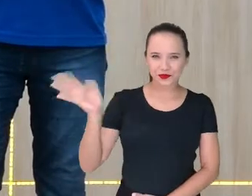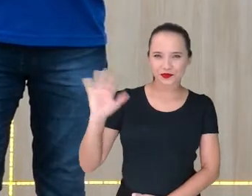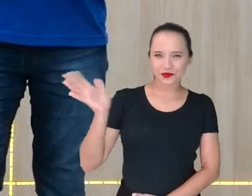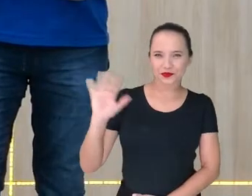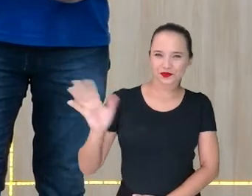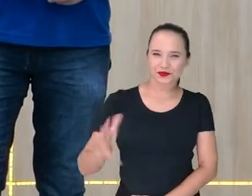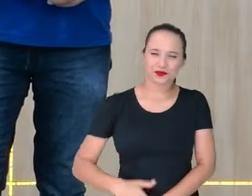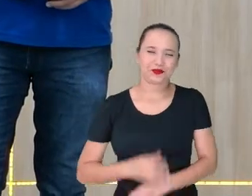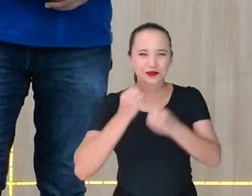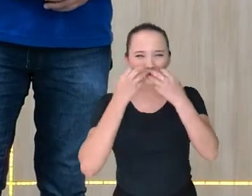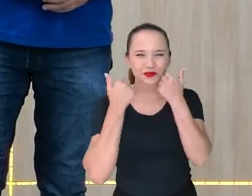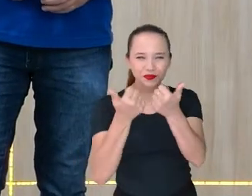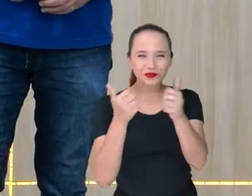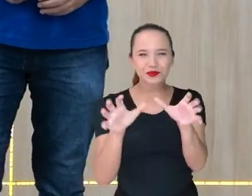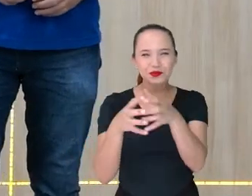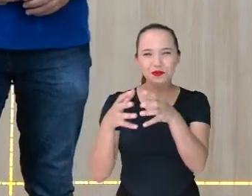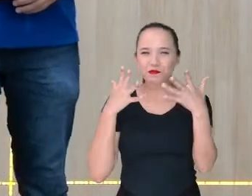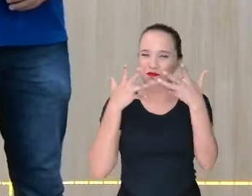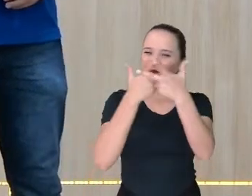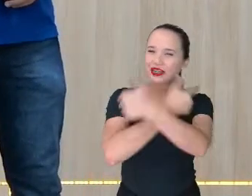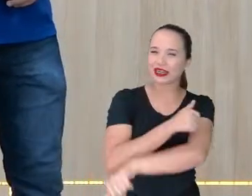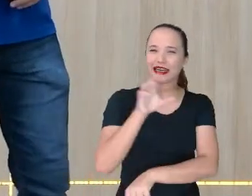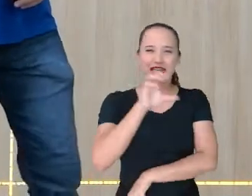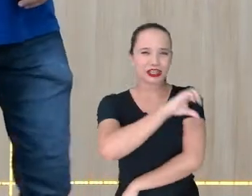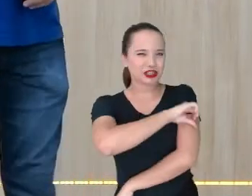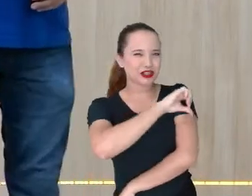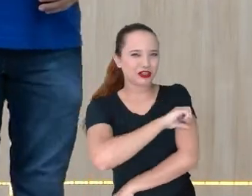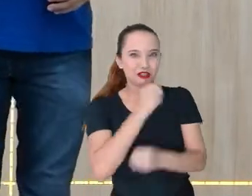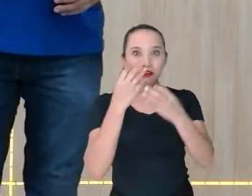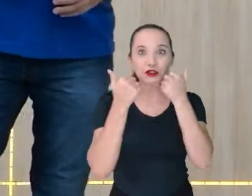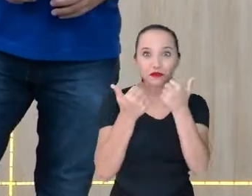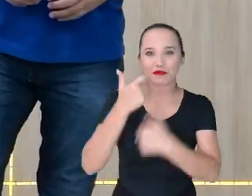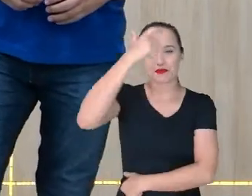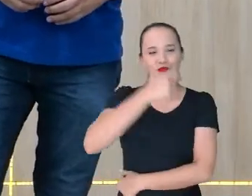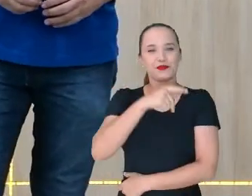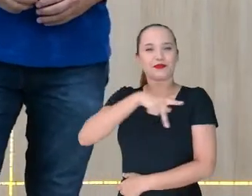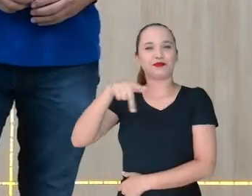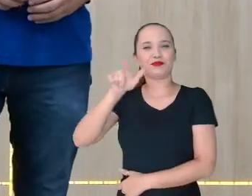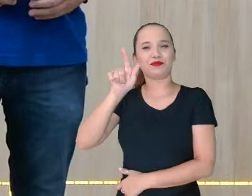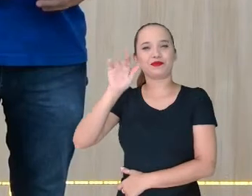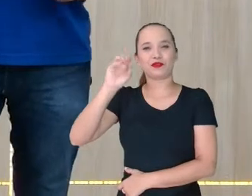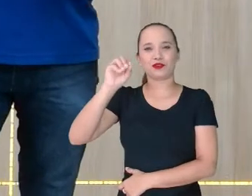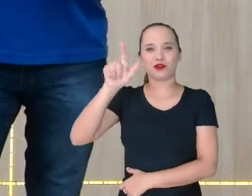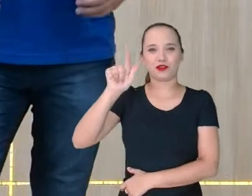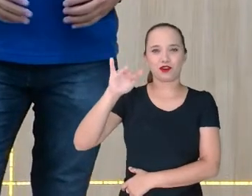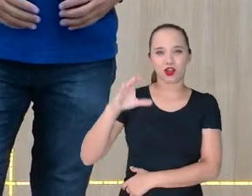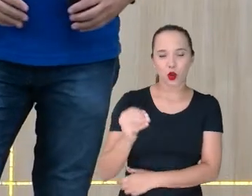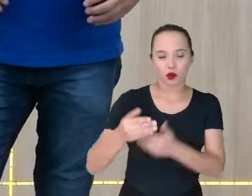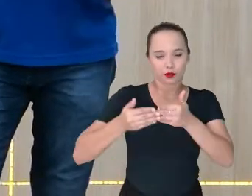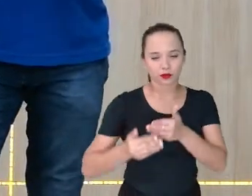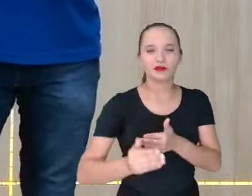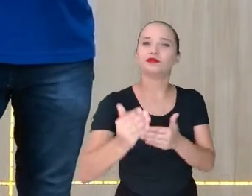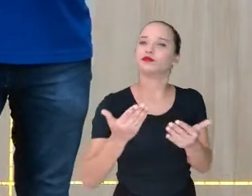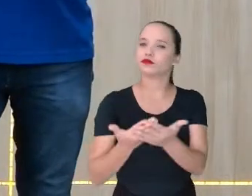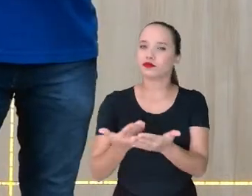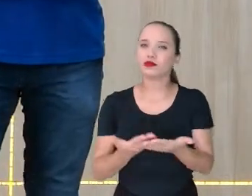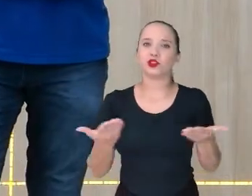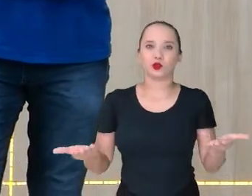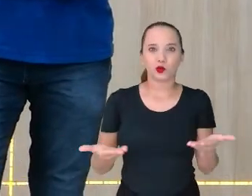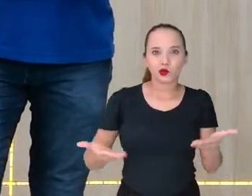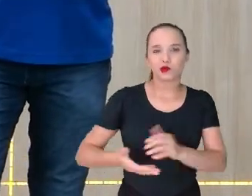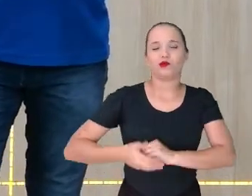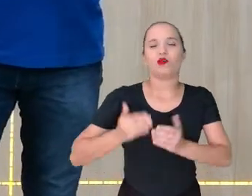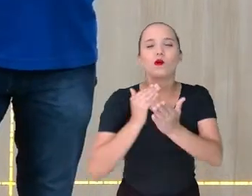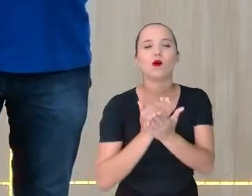meu povo bonito do nono ano, tudo bem com vocês? Sou o professor Jorge e a partir de hoje, a gente vai trabalhar com